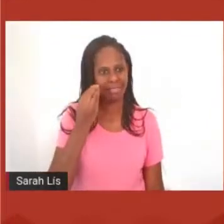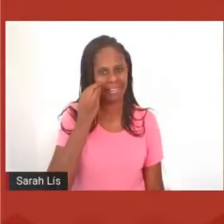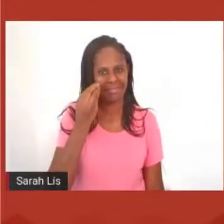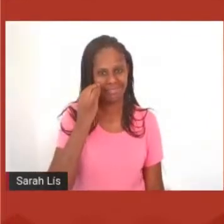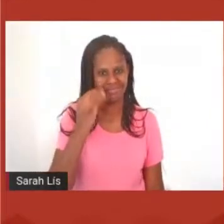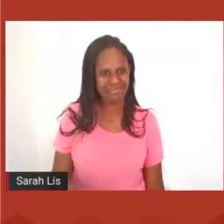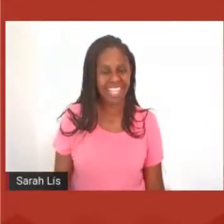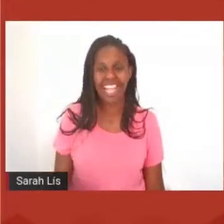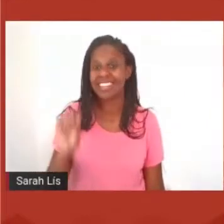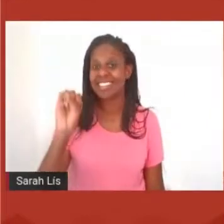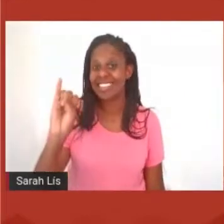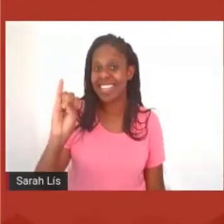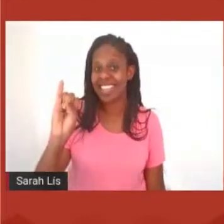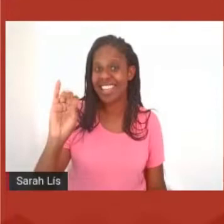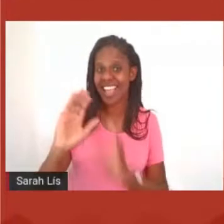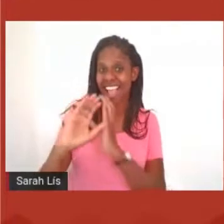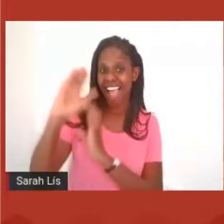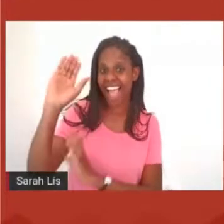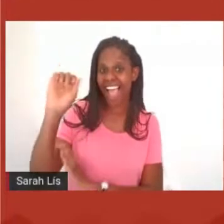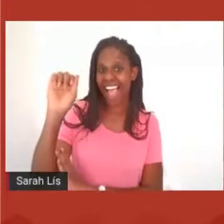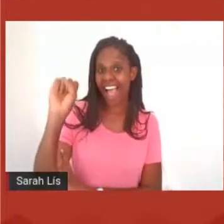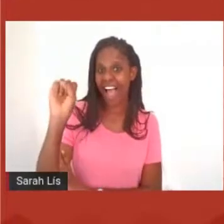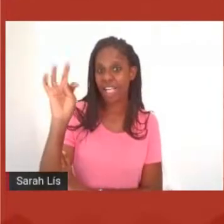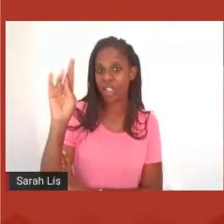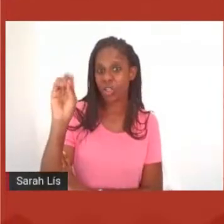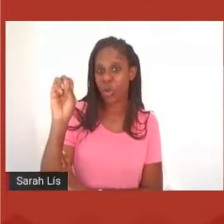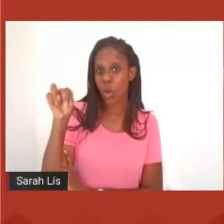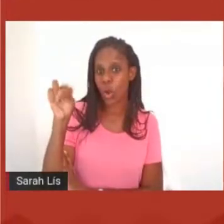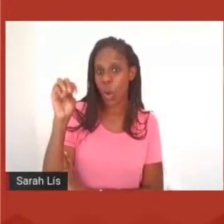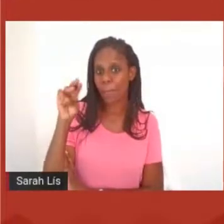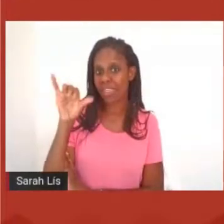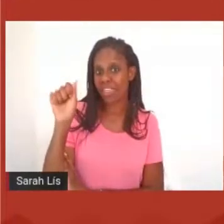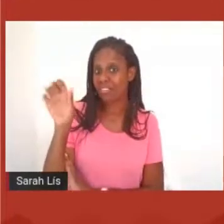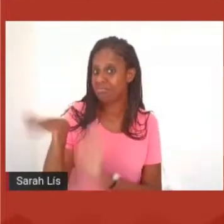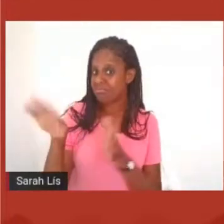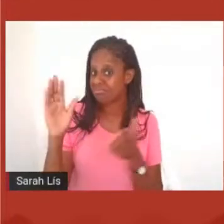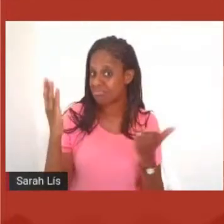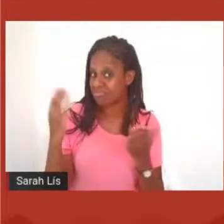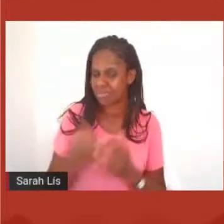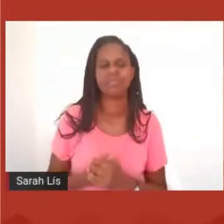Se fosse astronomia, a disciplina, quem sabe. Uma observação, pessoal.